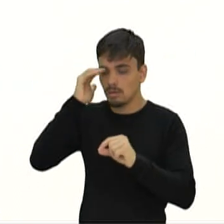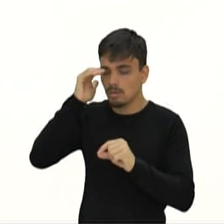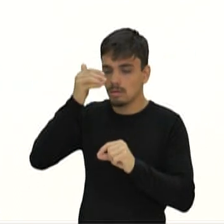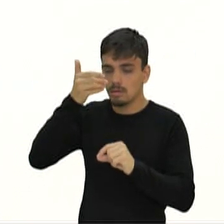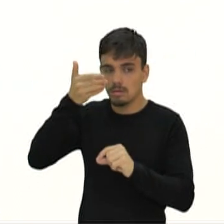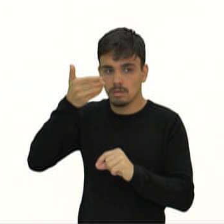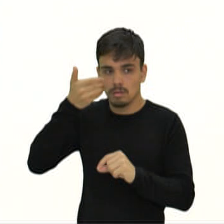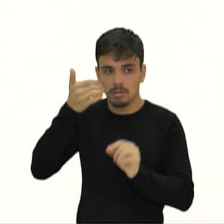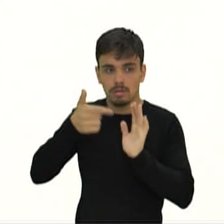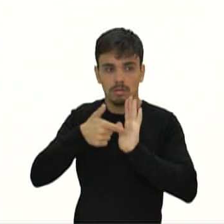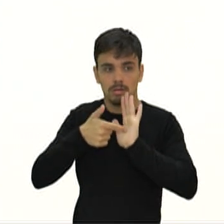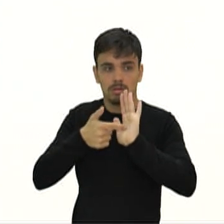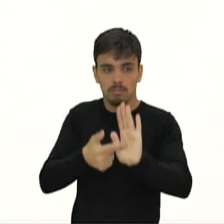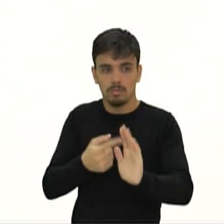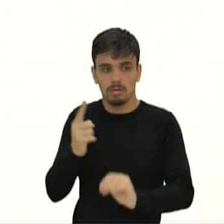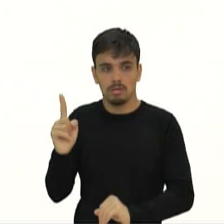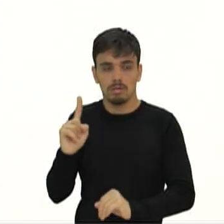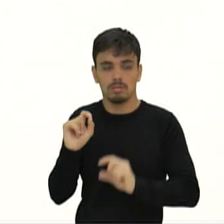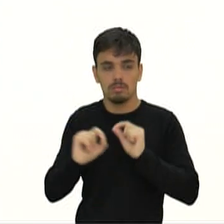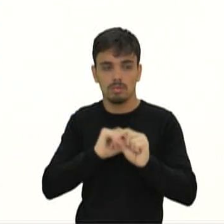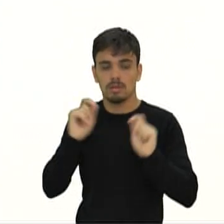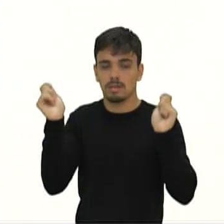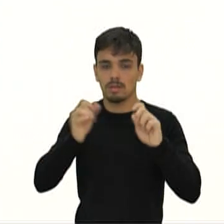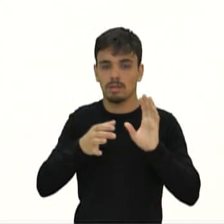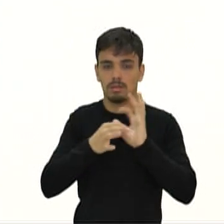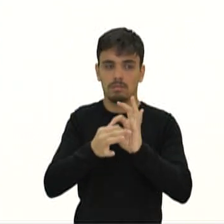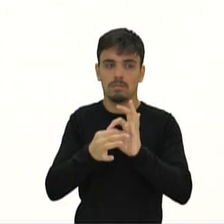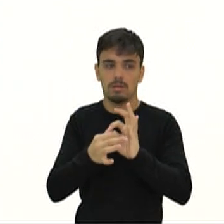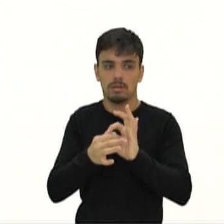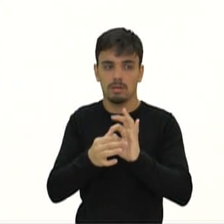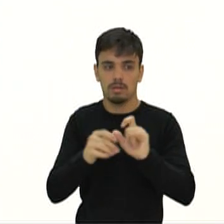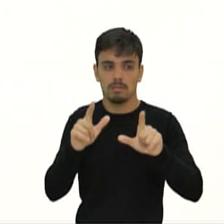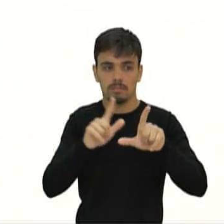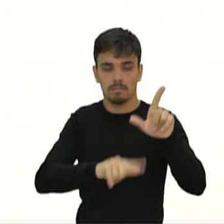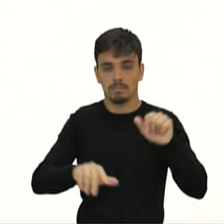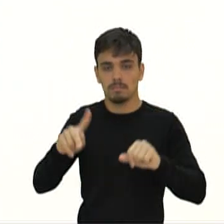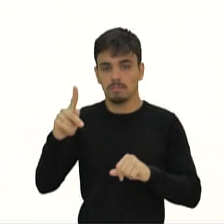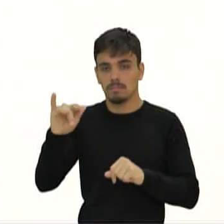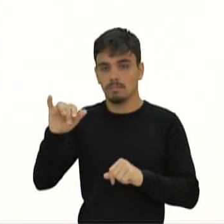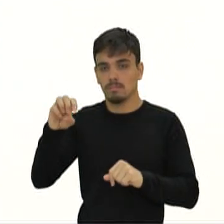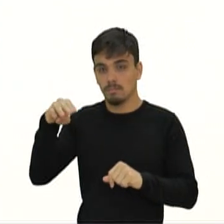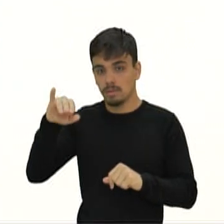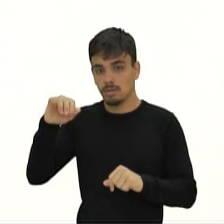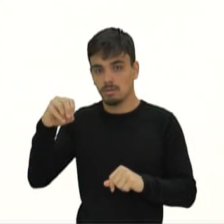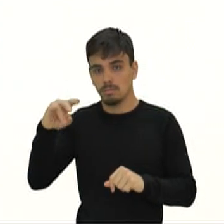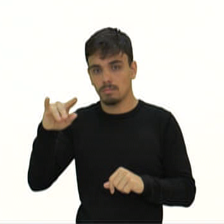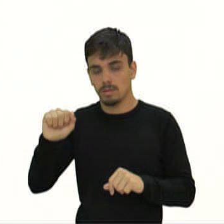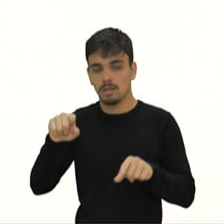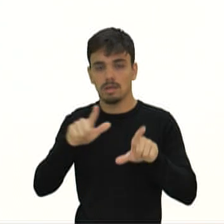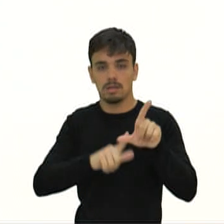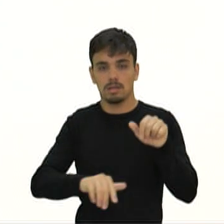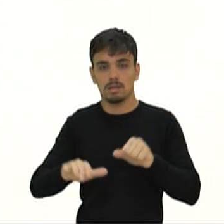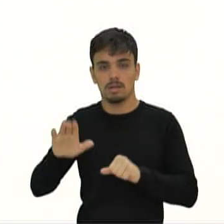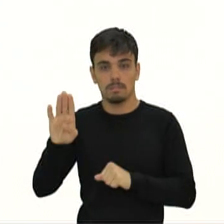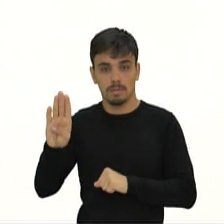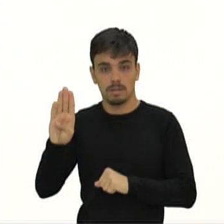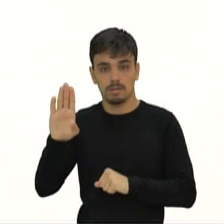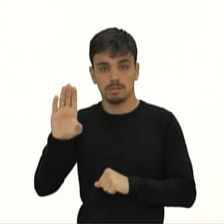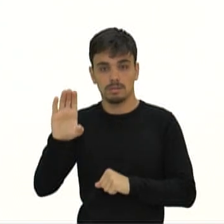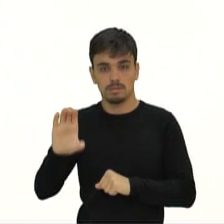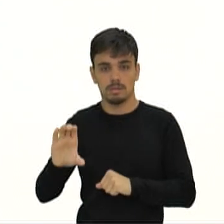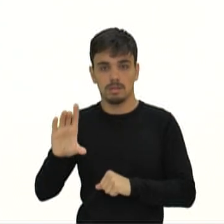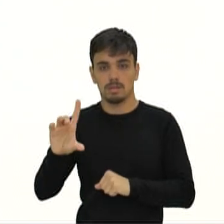a imagem, podemos definir que estamos falando de miopia, hipermetropia,